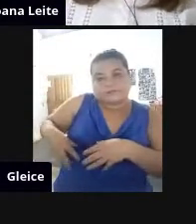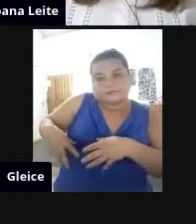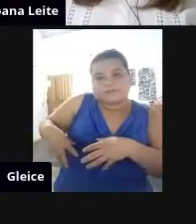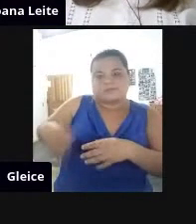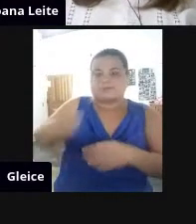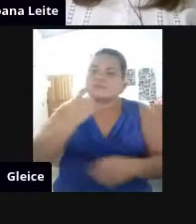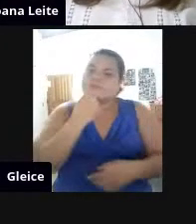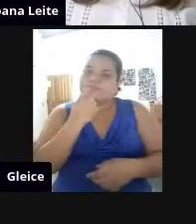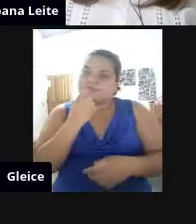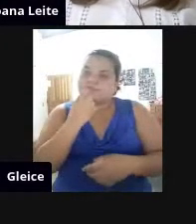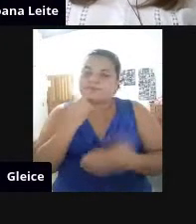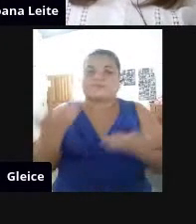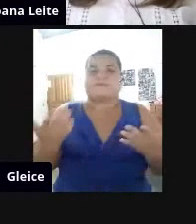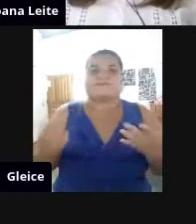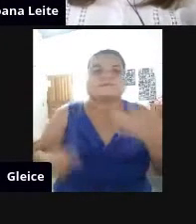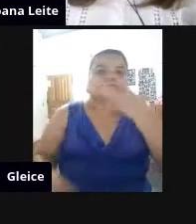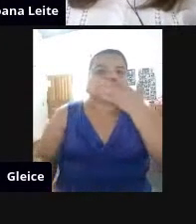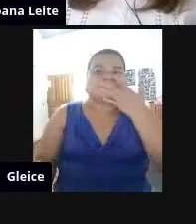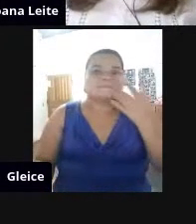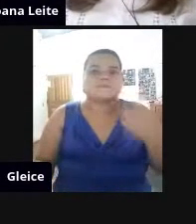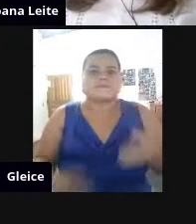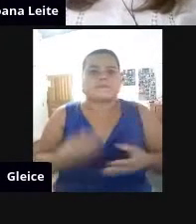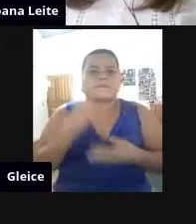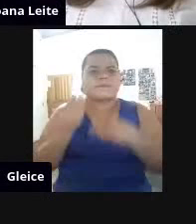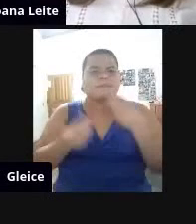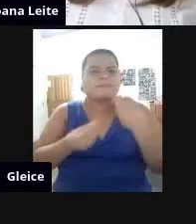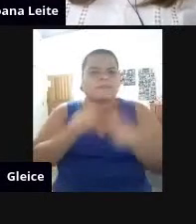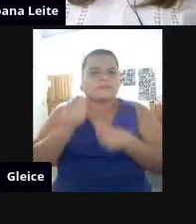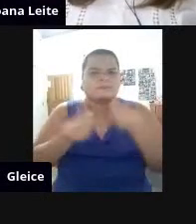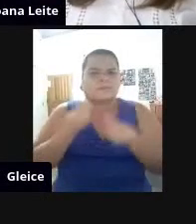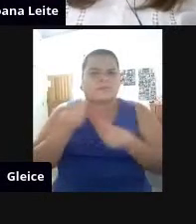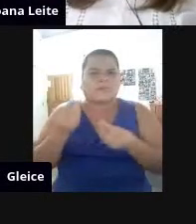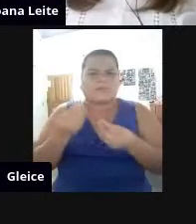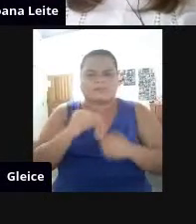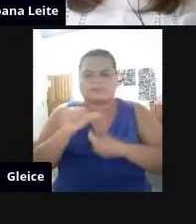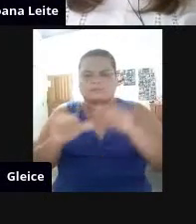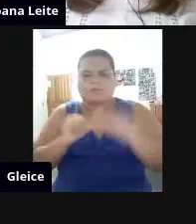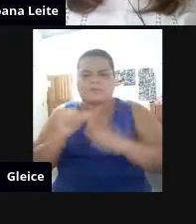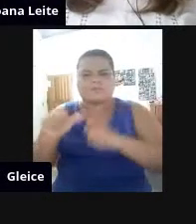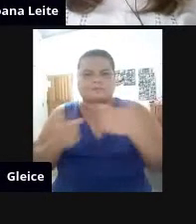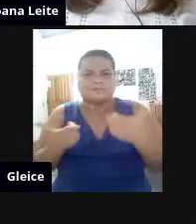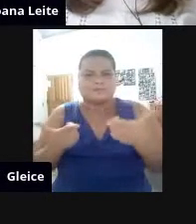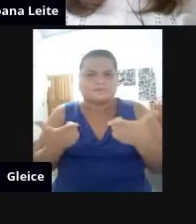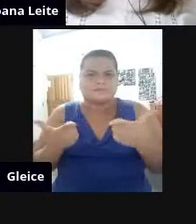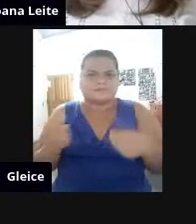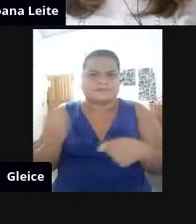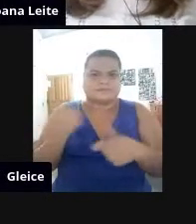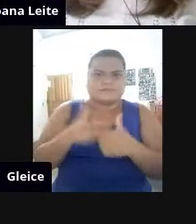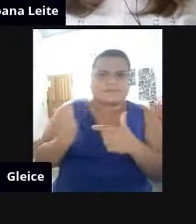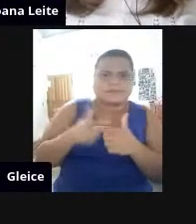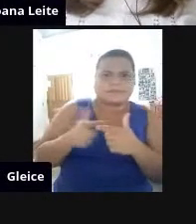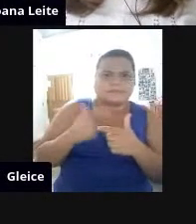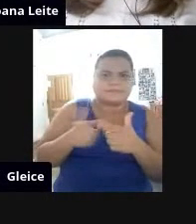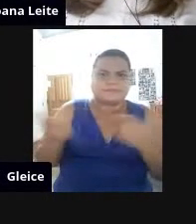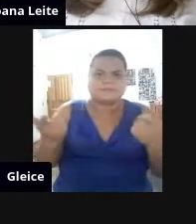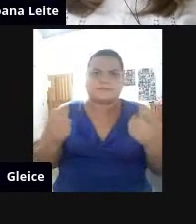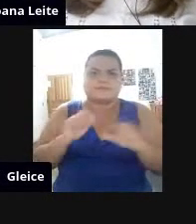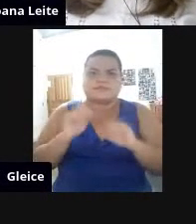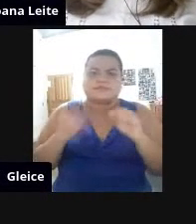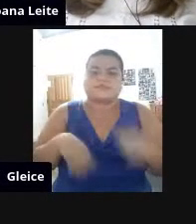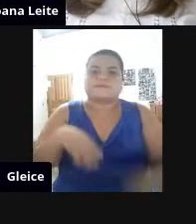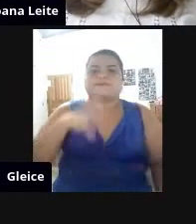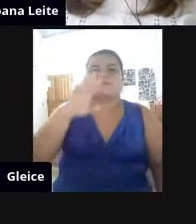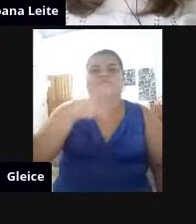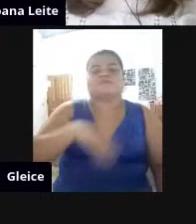essa alteração intestinal. E o que seria essa alteração da microbiota, né, a gente chama de disbiose. A